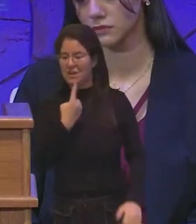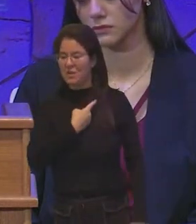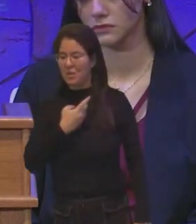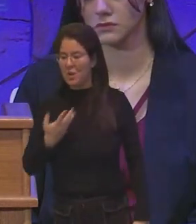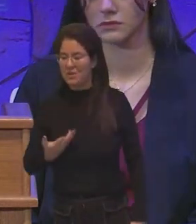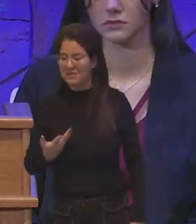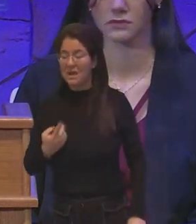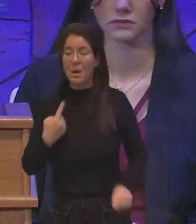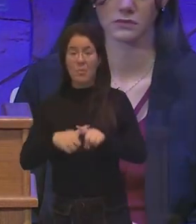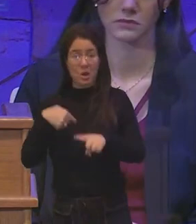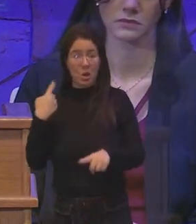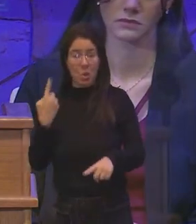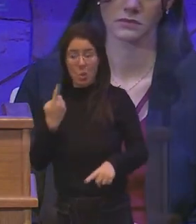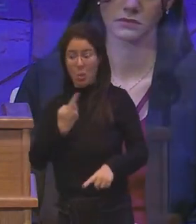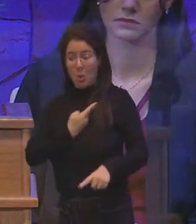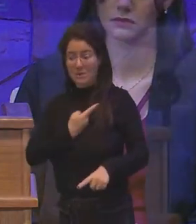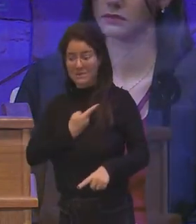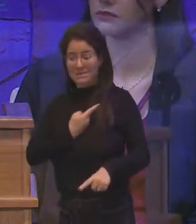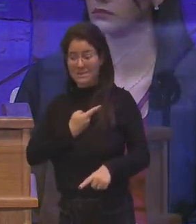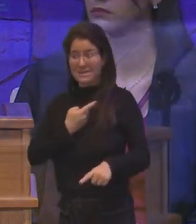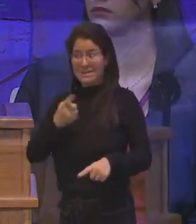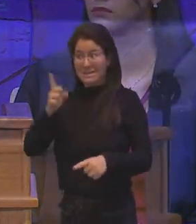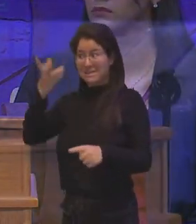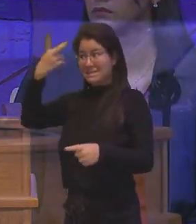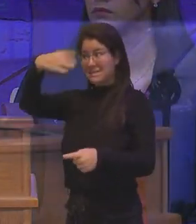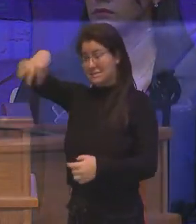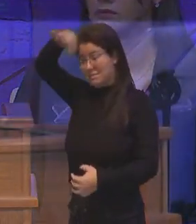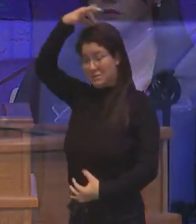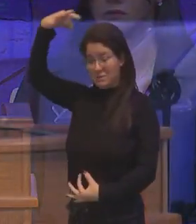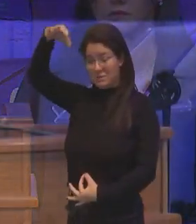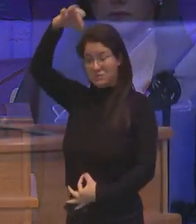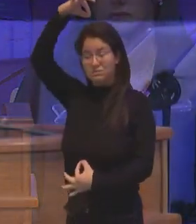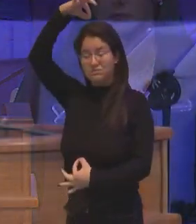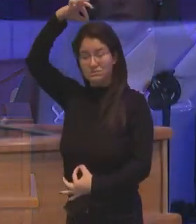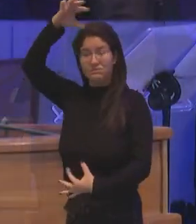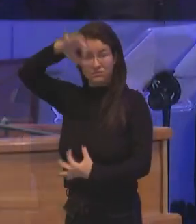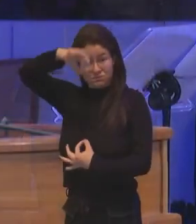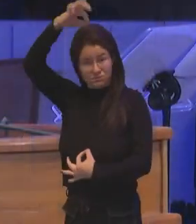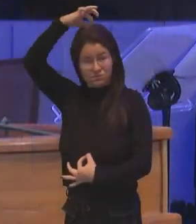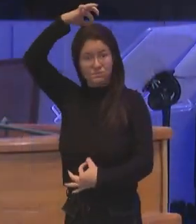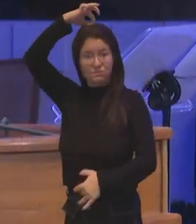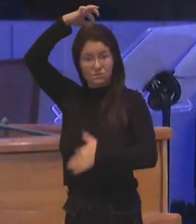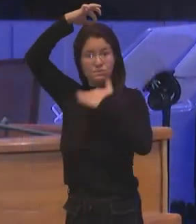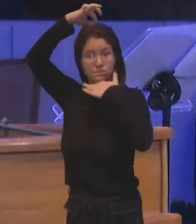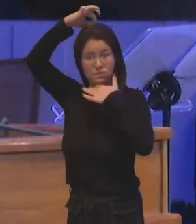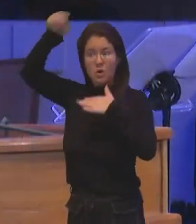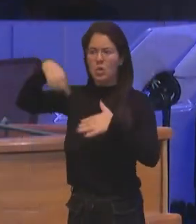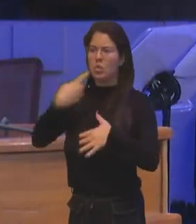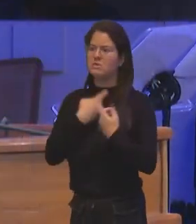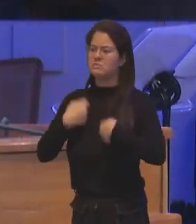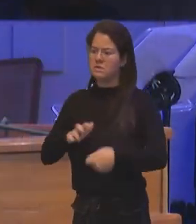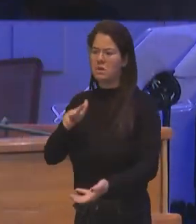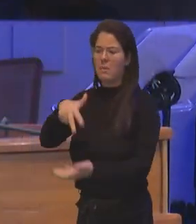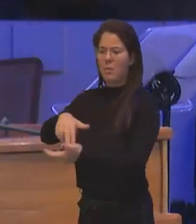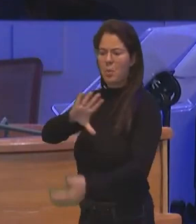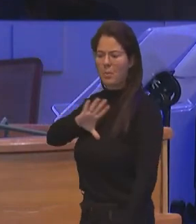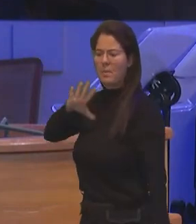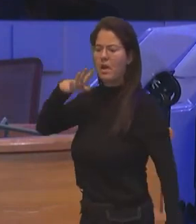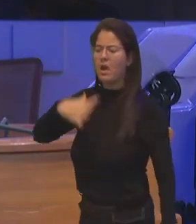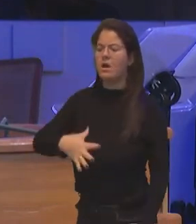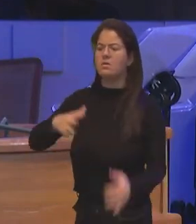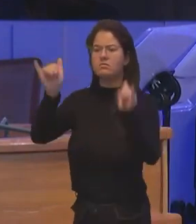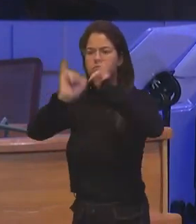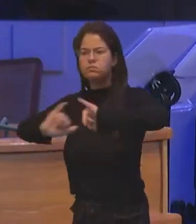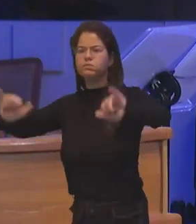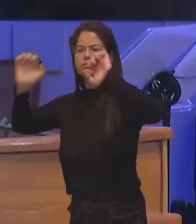Espírito Santo. Então nós é que precisamos tomar postura e em ousadia começarmos a proclamar